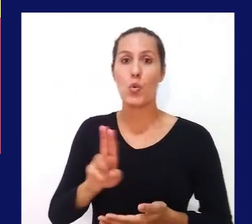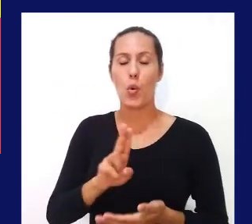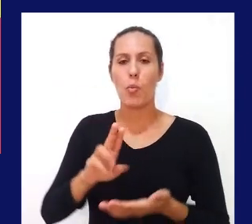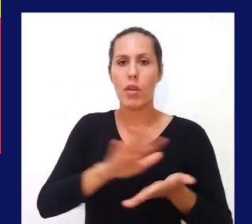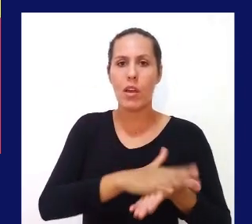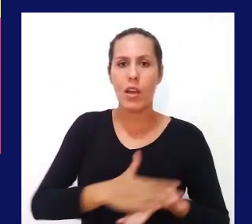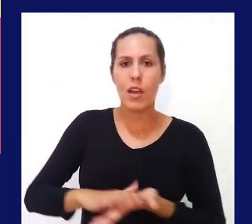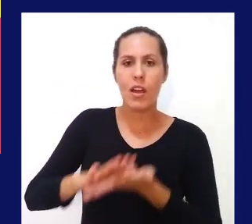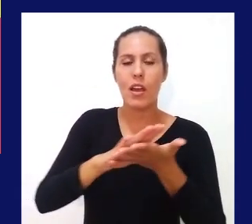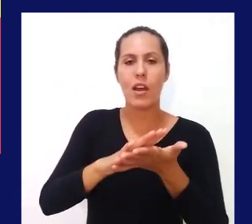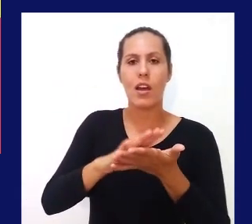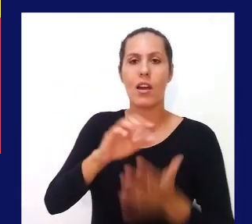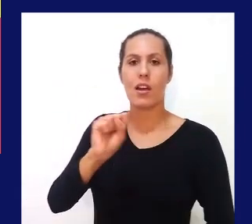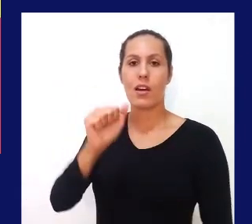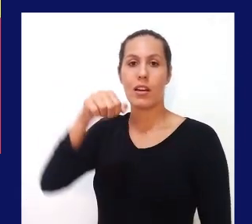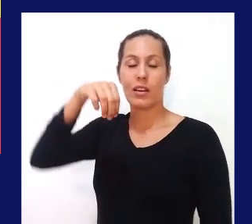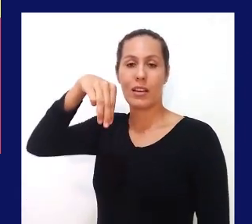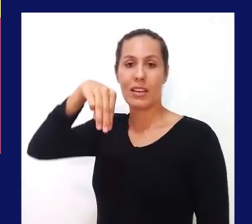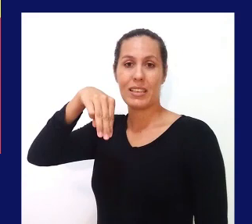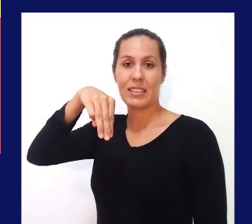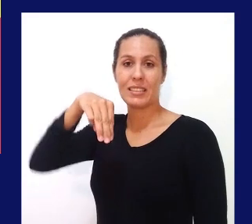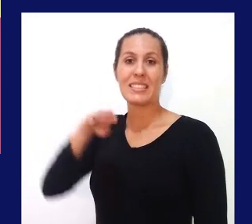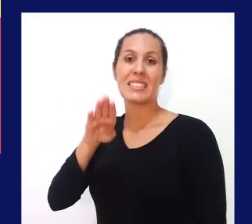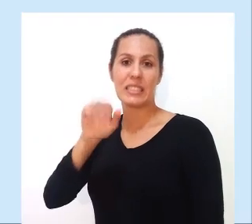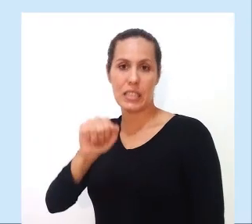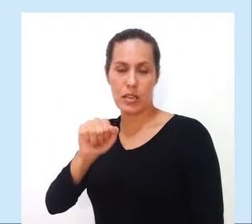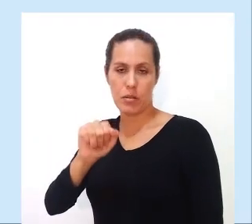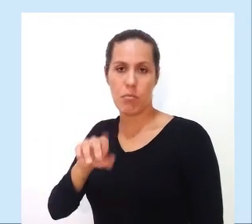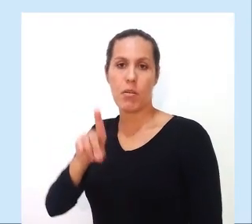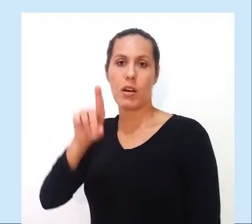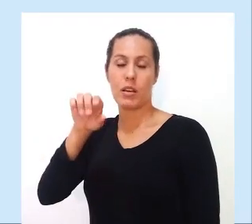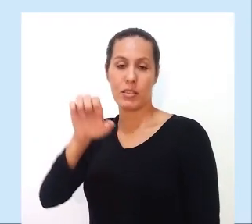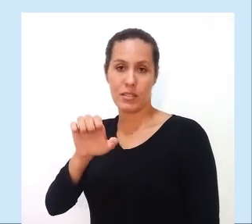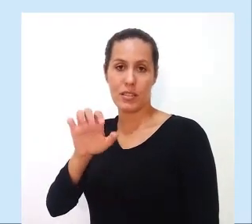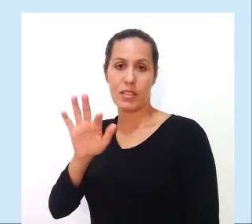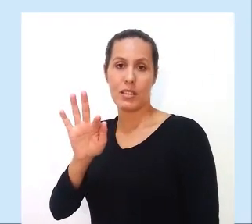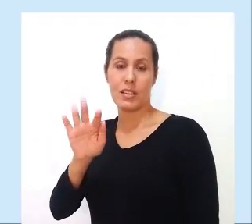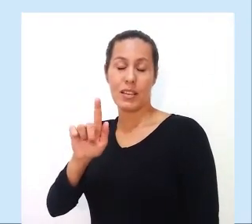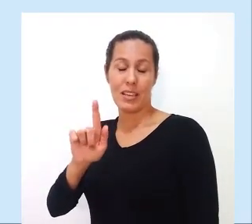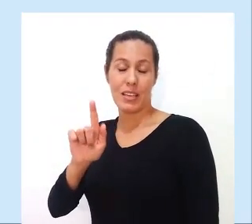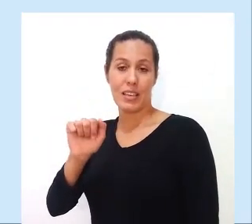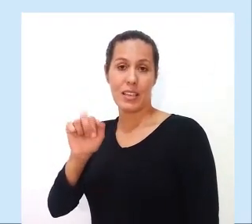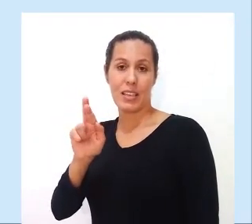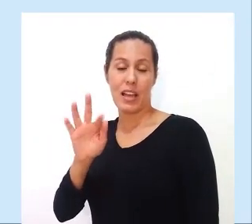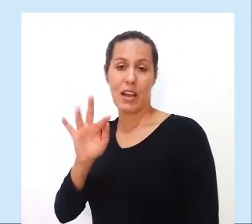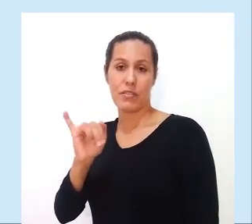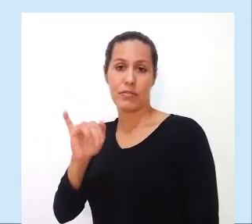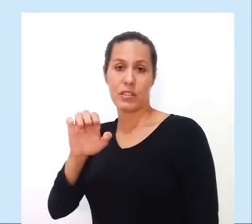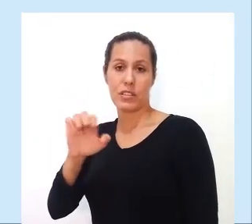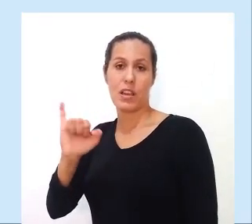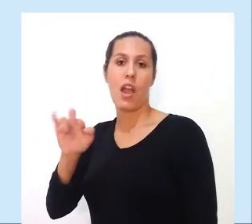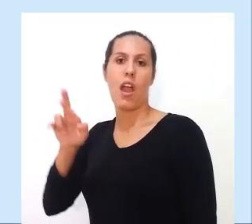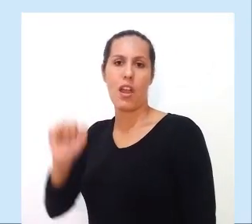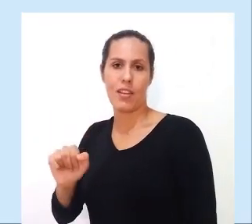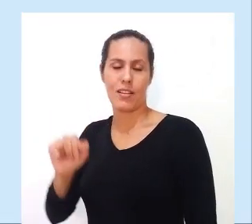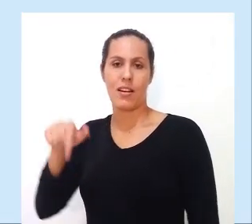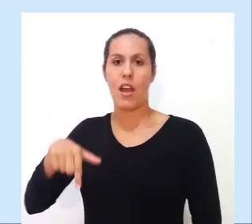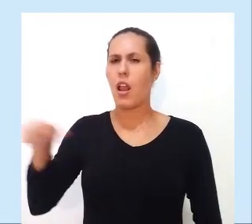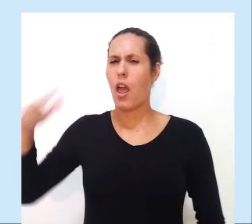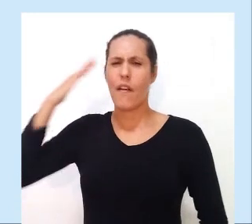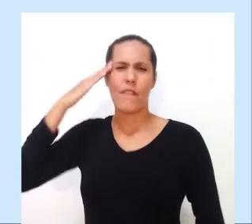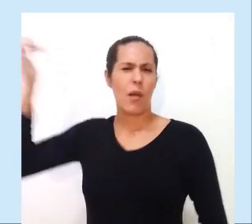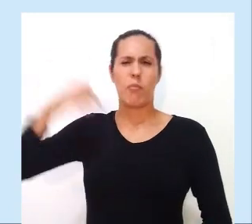samba de gafieira, isso mesmo. Então ele é mundialmente conhecido, é um grande ícone do samba